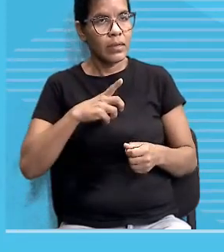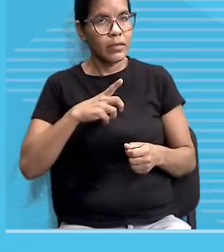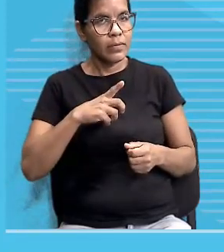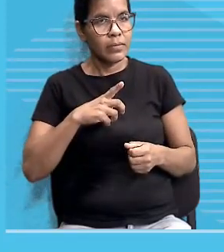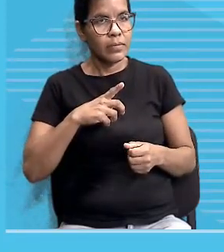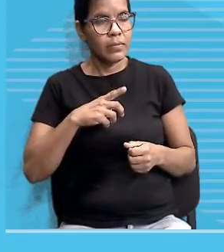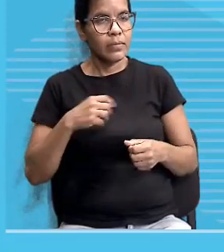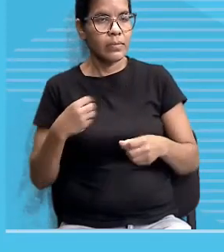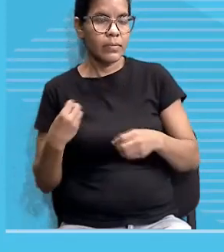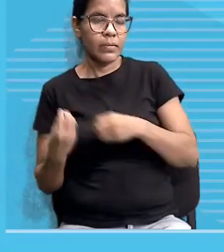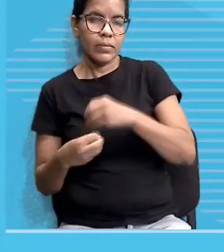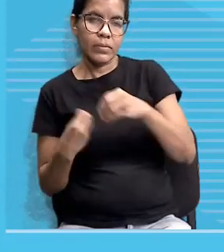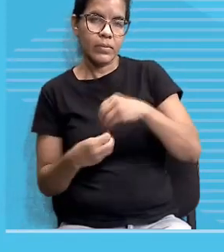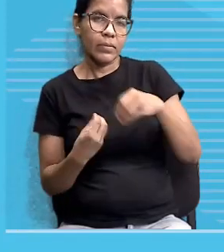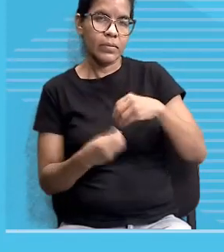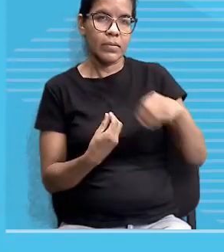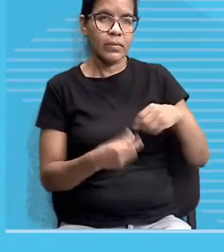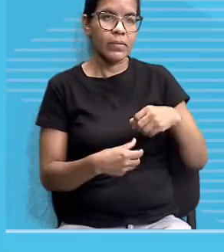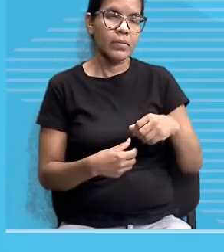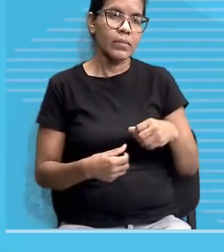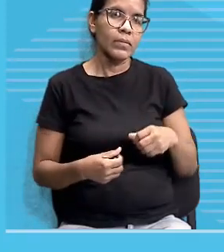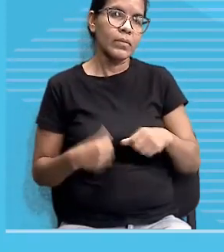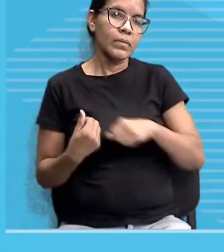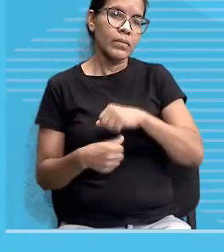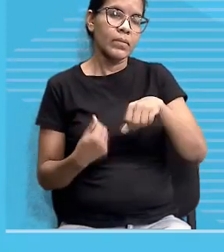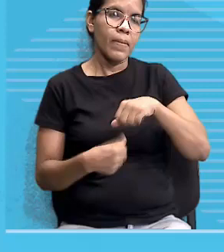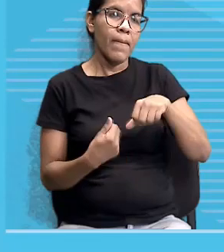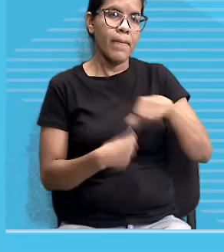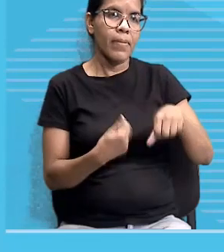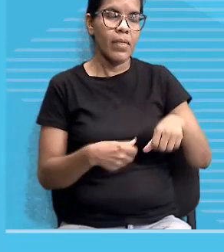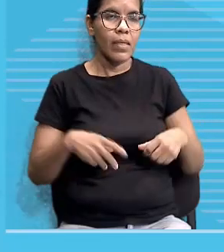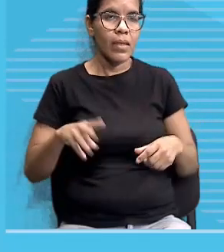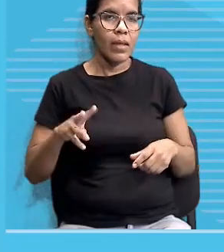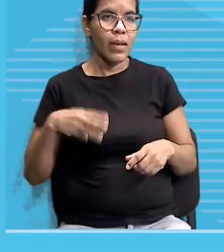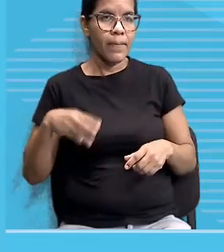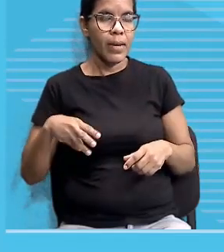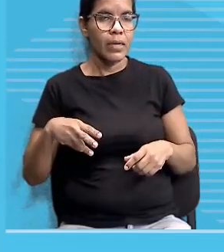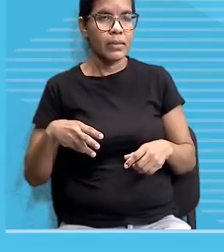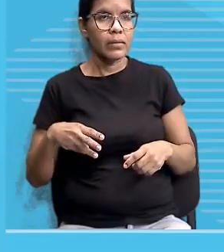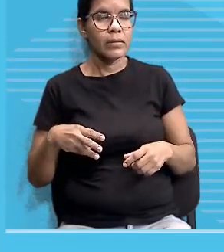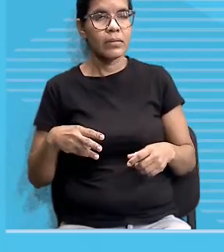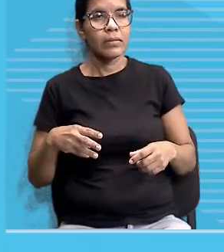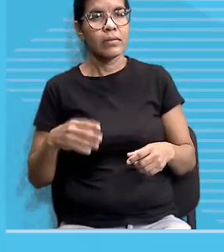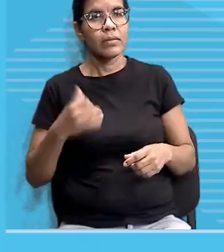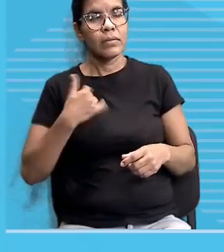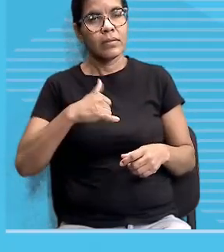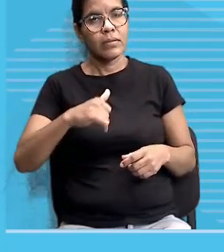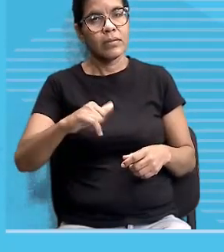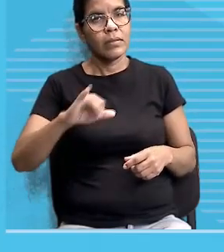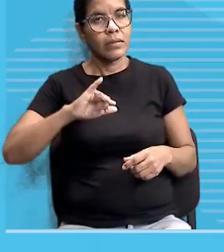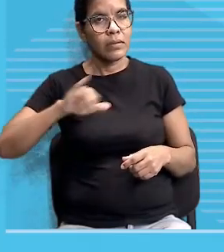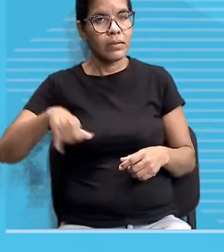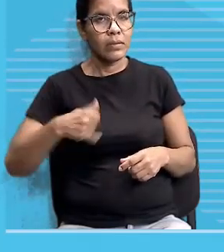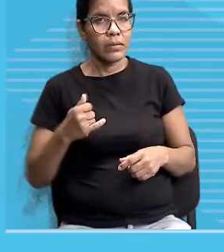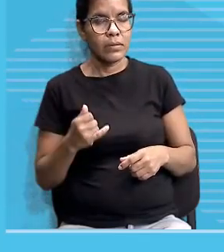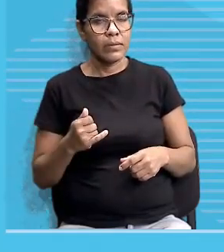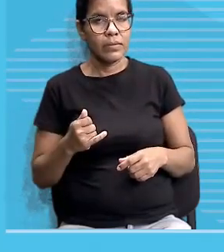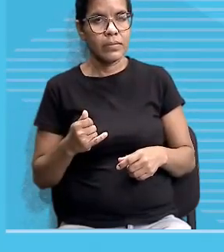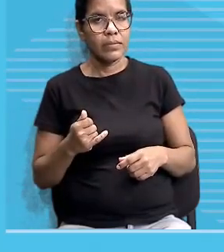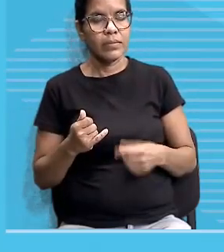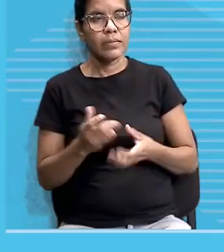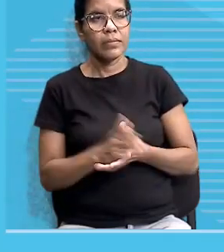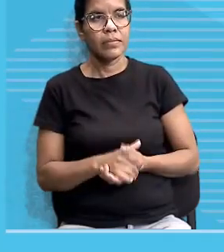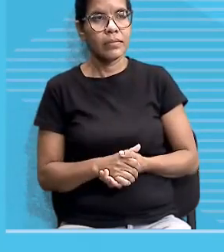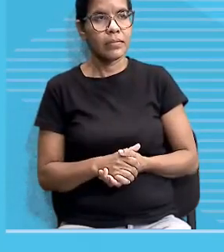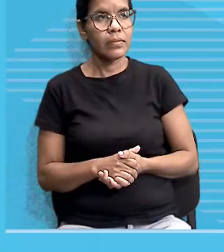que transformar a massa Oi e deixar e a energia em joules bom